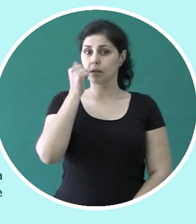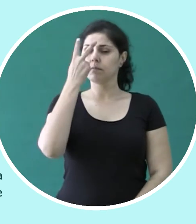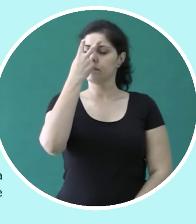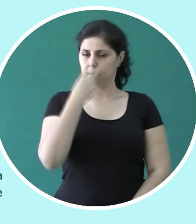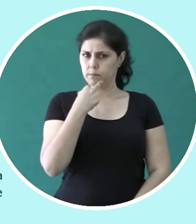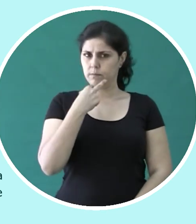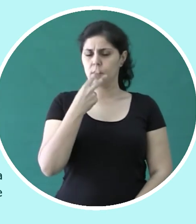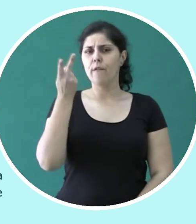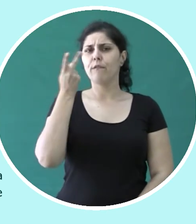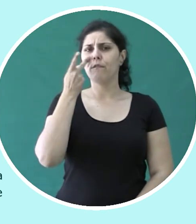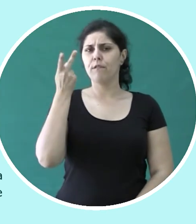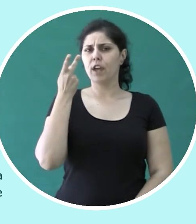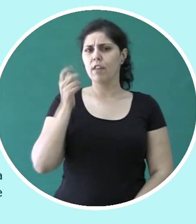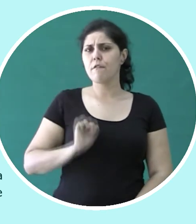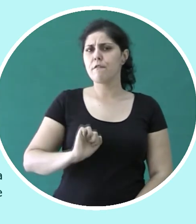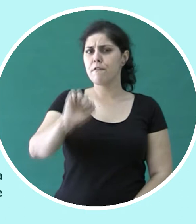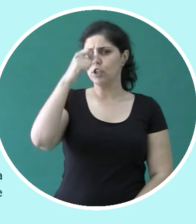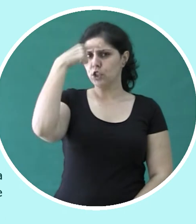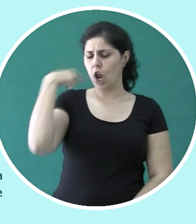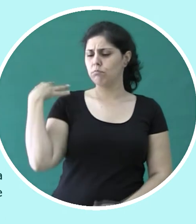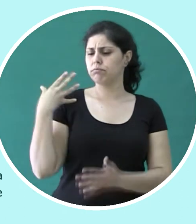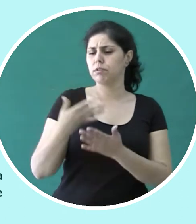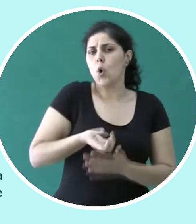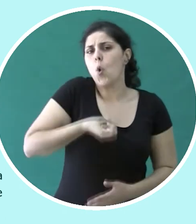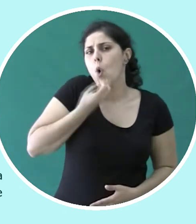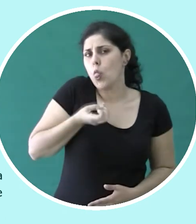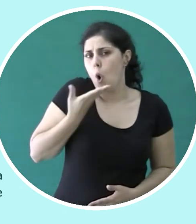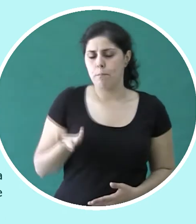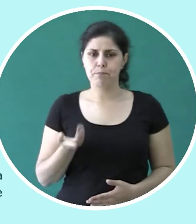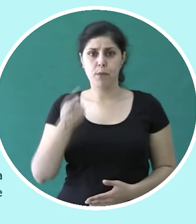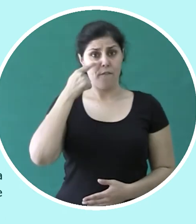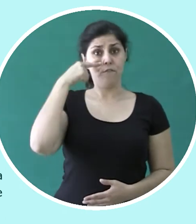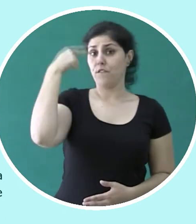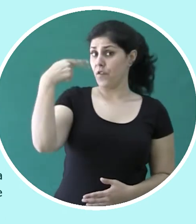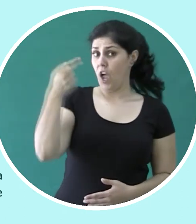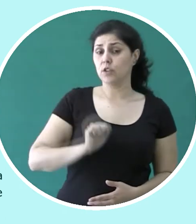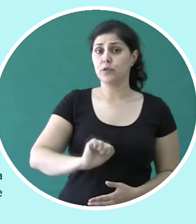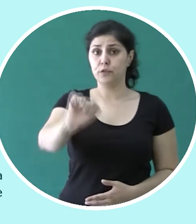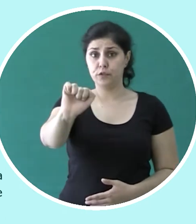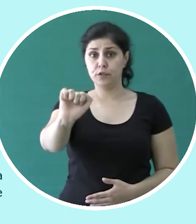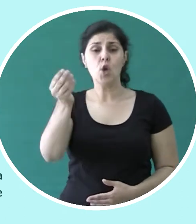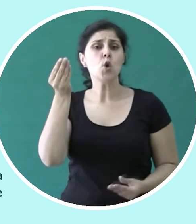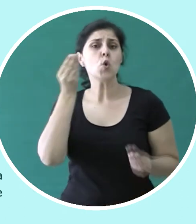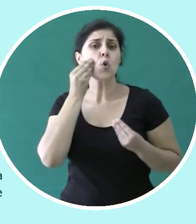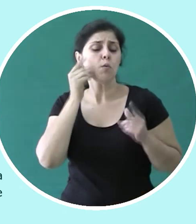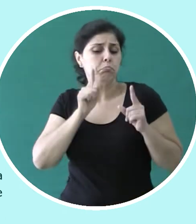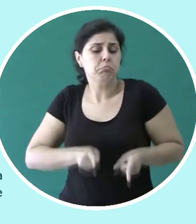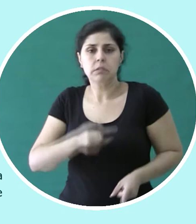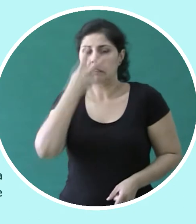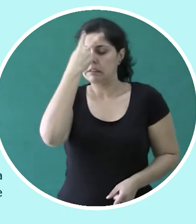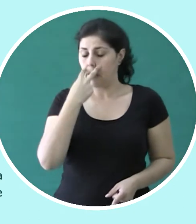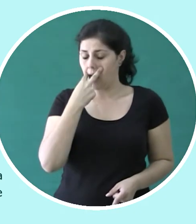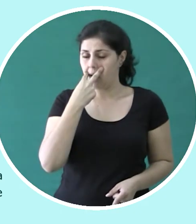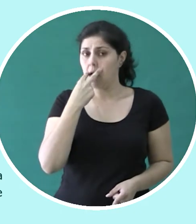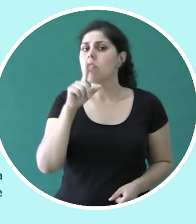O cego contou-lhe a história da sua vida, as suas viagens, a forma como havia ficado